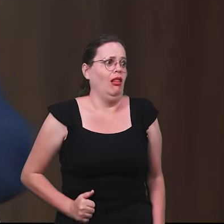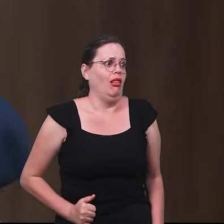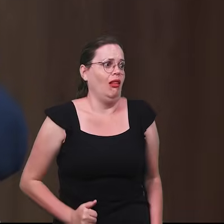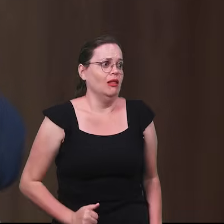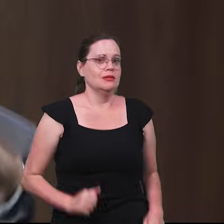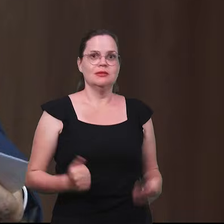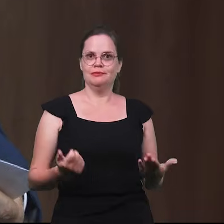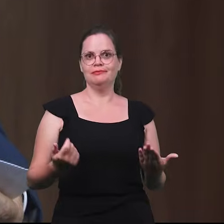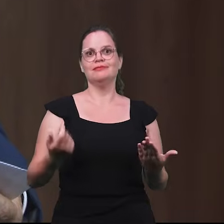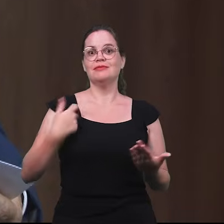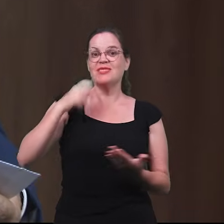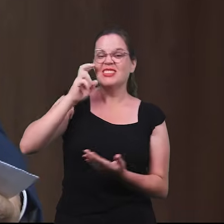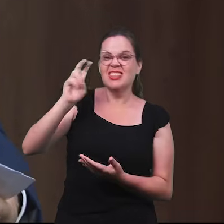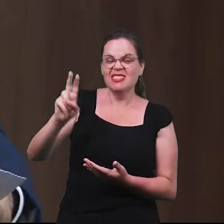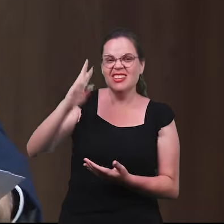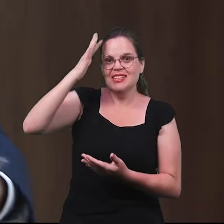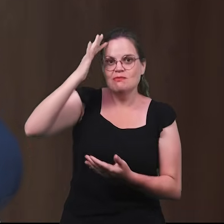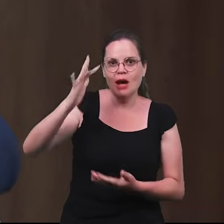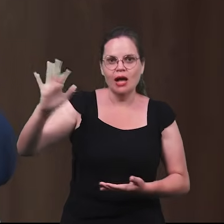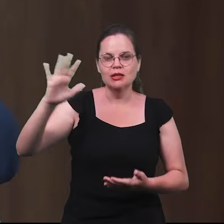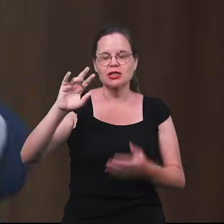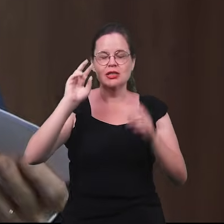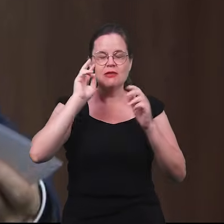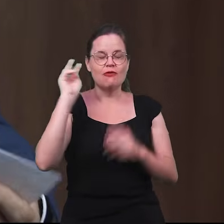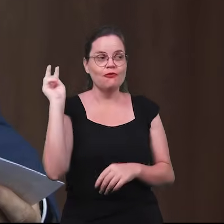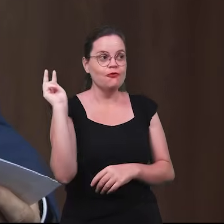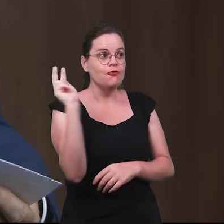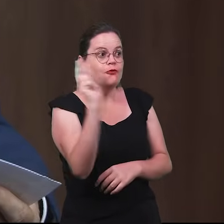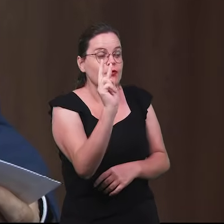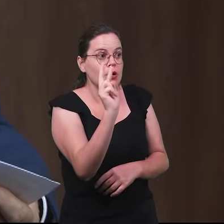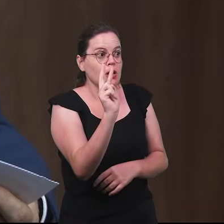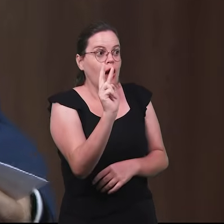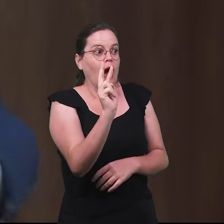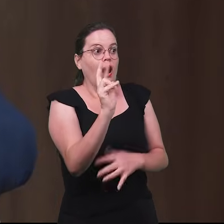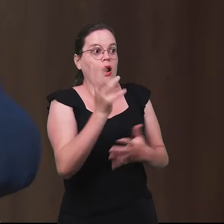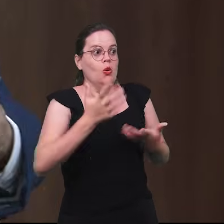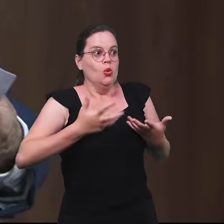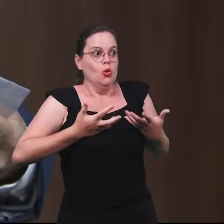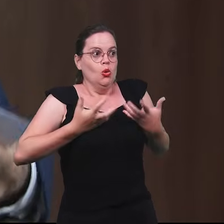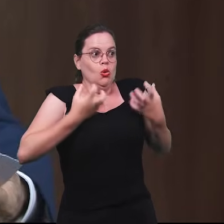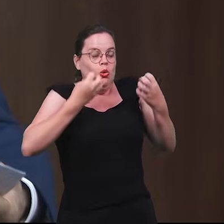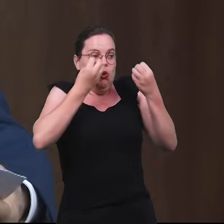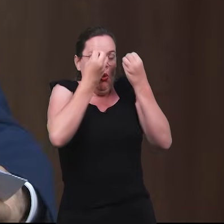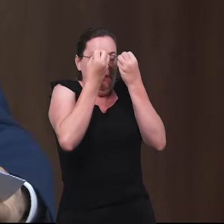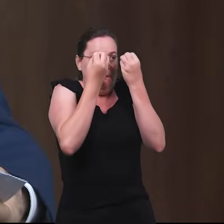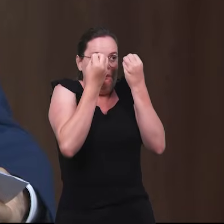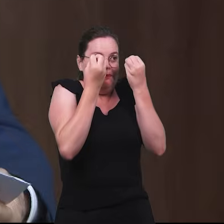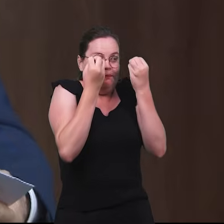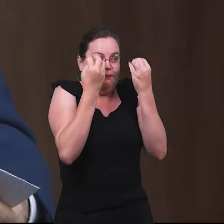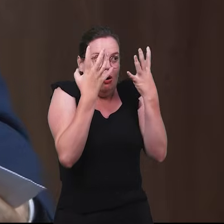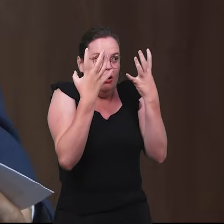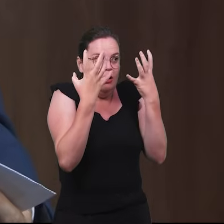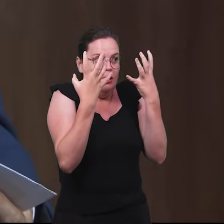uma operação de Deus espantosa, não é? Assustadora.